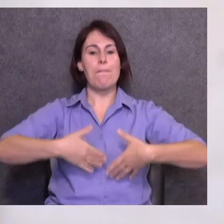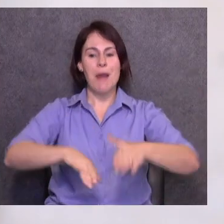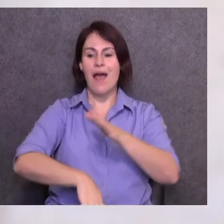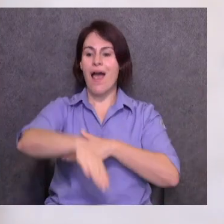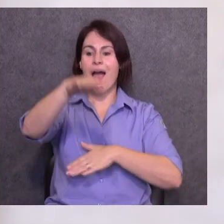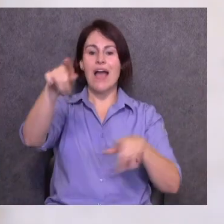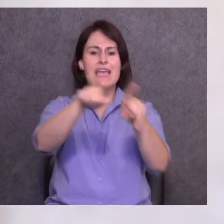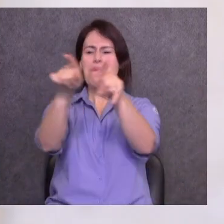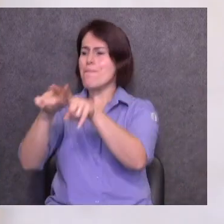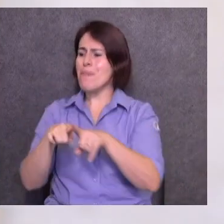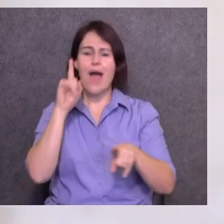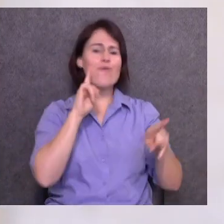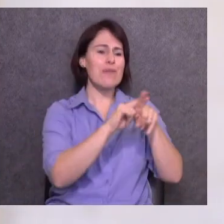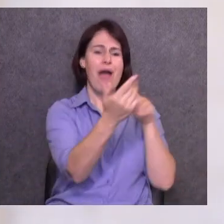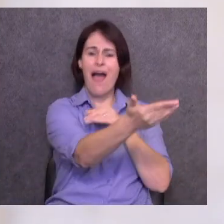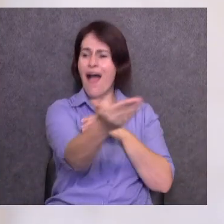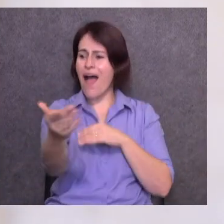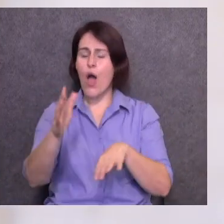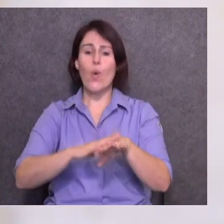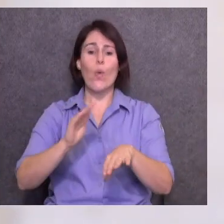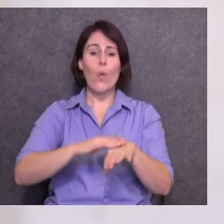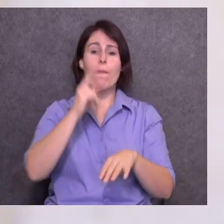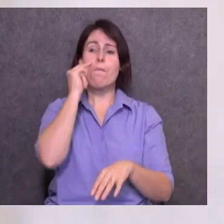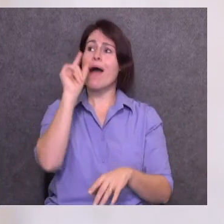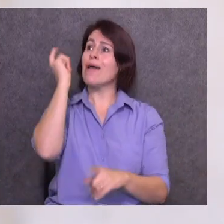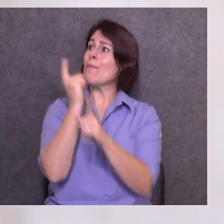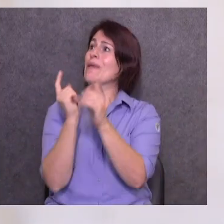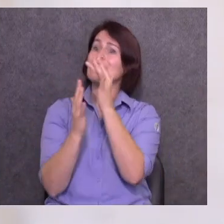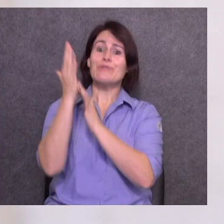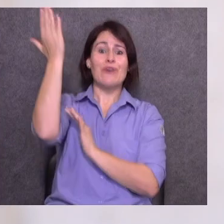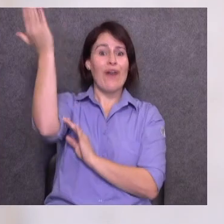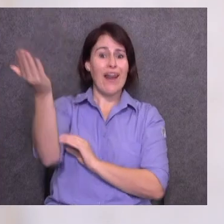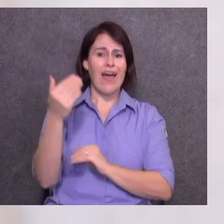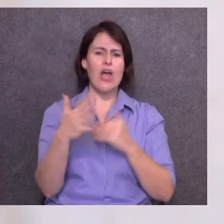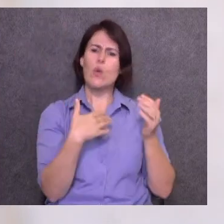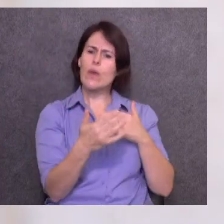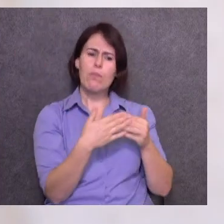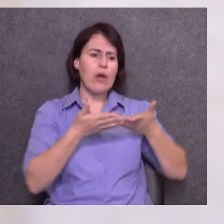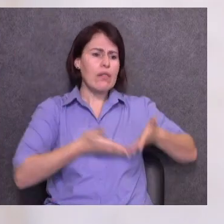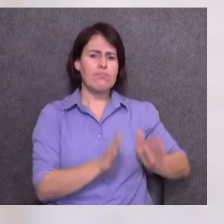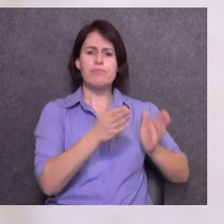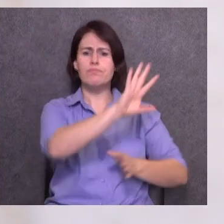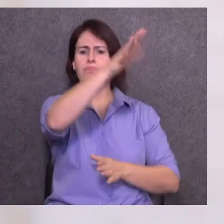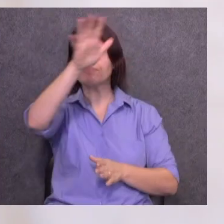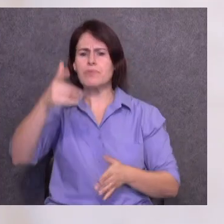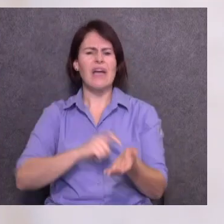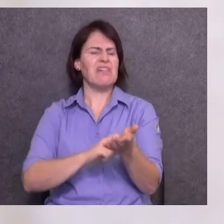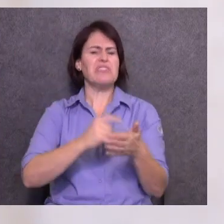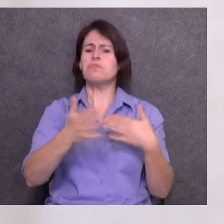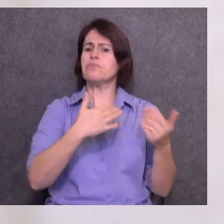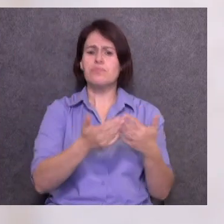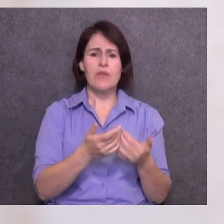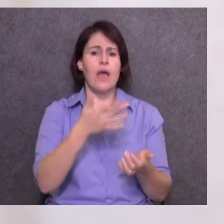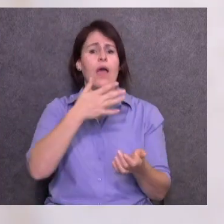irmãos e irmãs, porque têm o mesmo Pai do Céu, independentemente da sua origem, da sua raça, da cor da